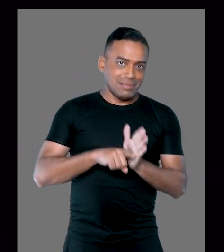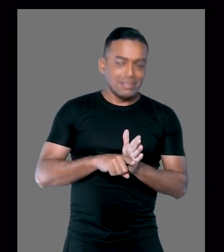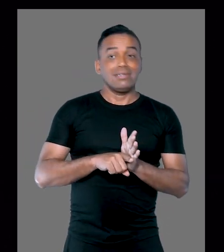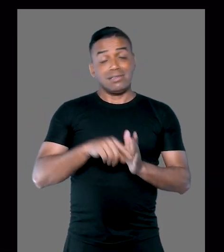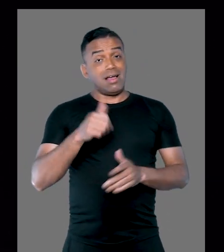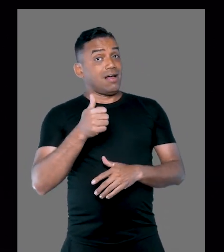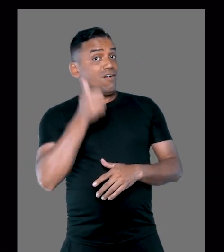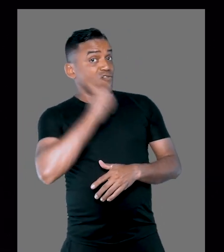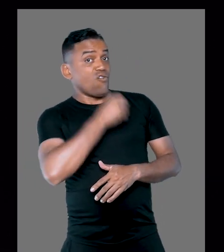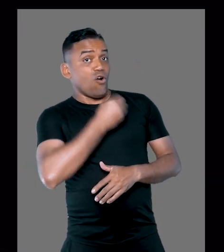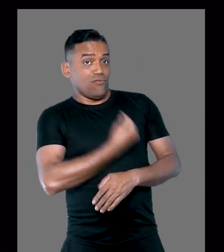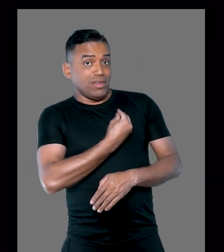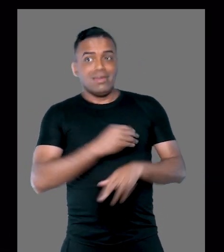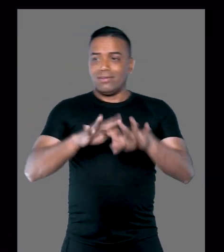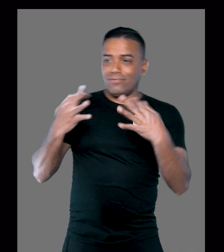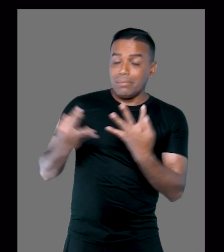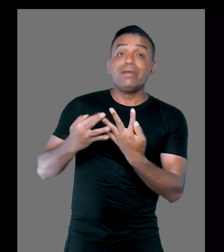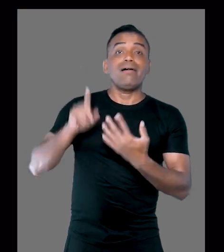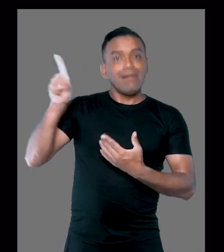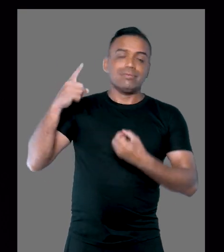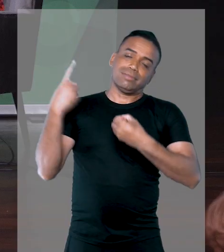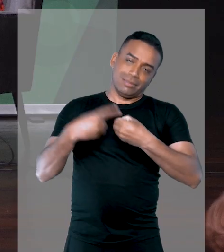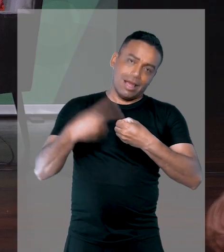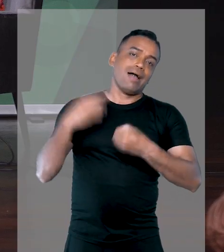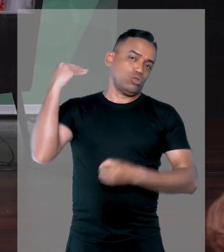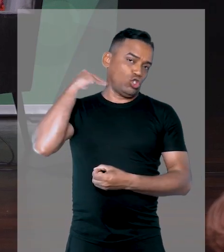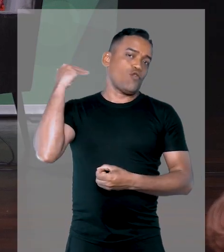meus familiares, foi a de Juiz de Fora.